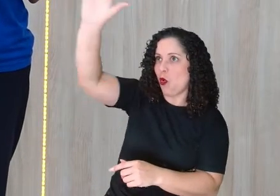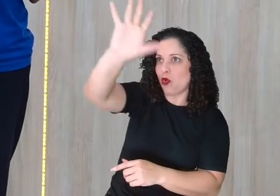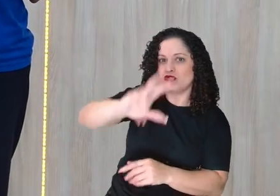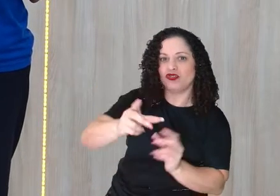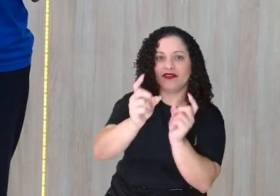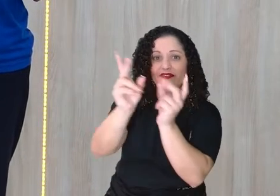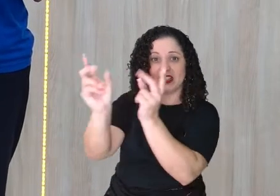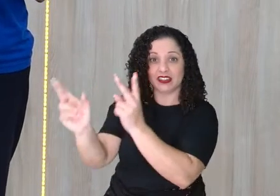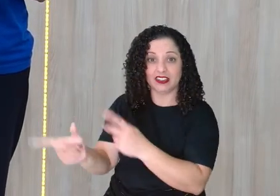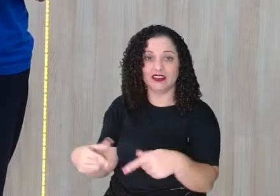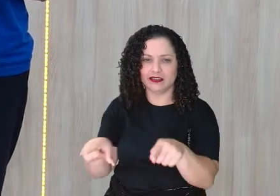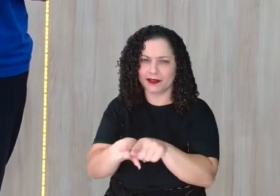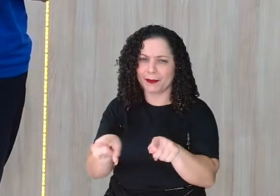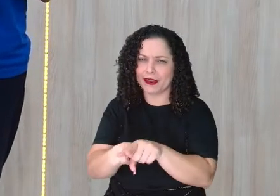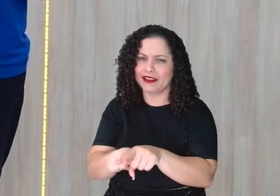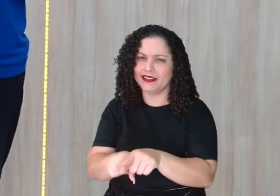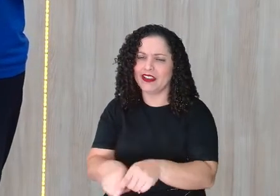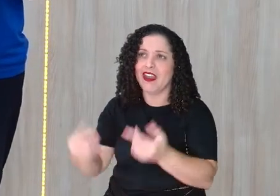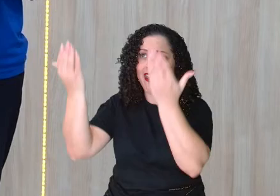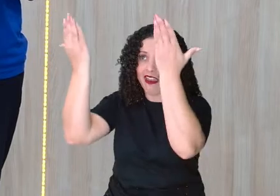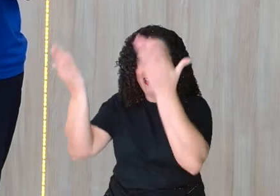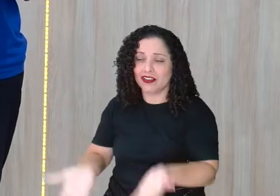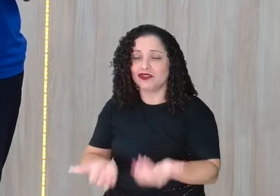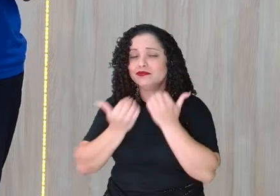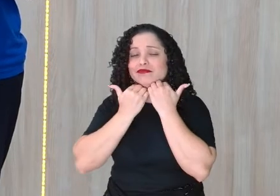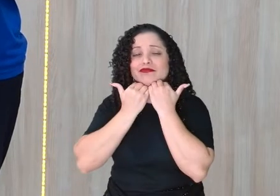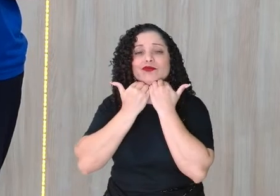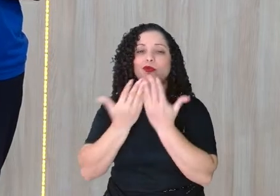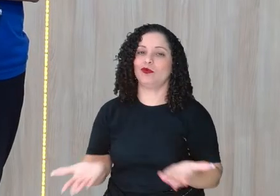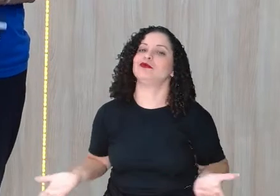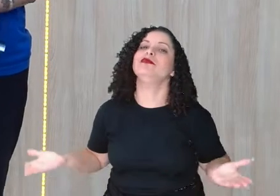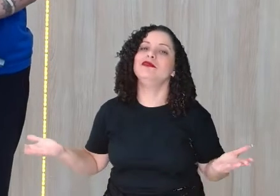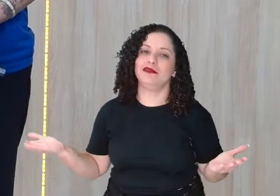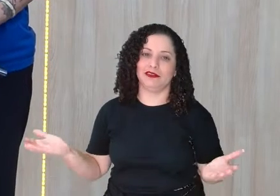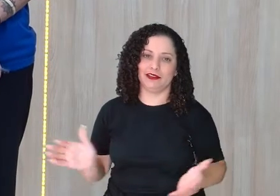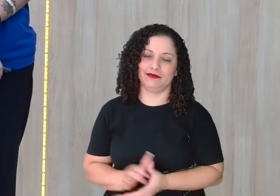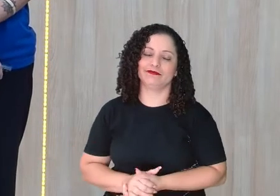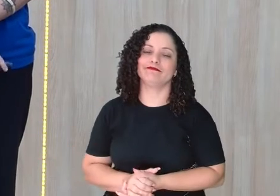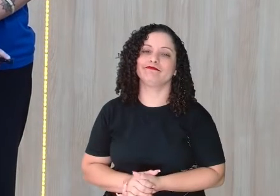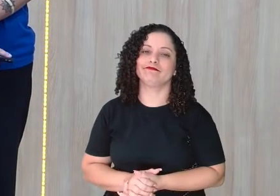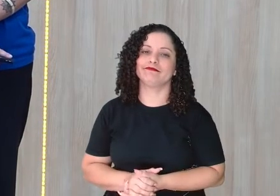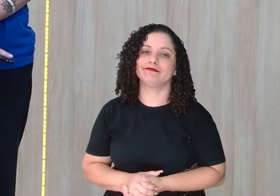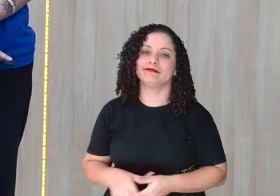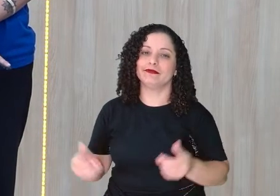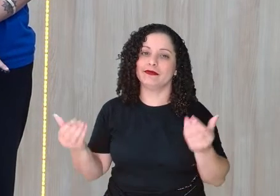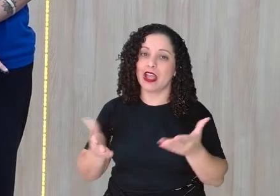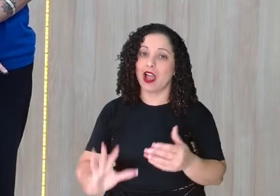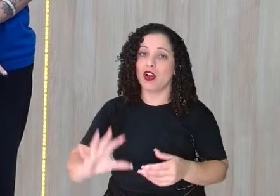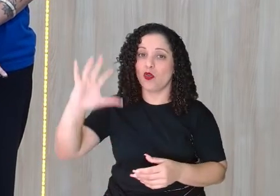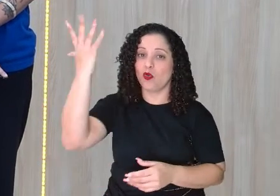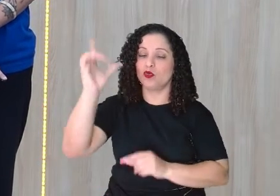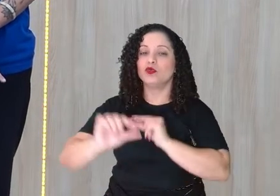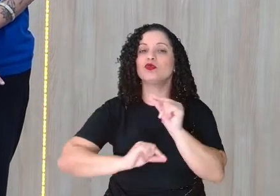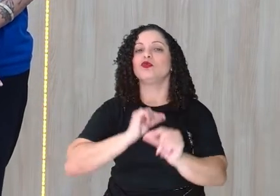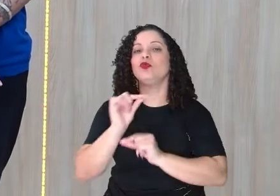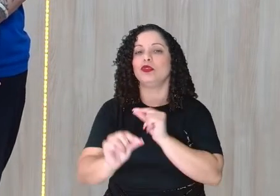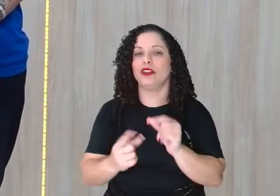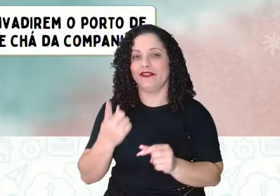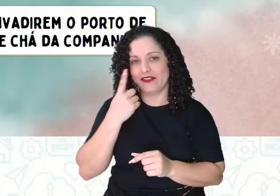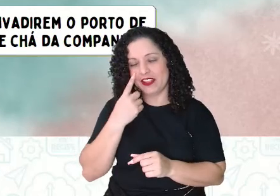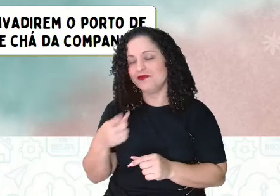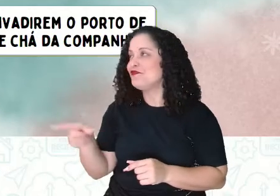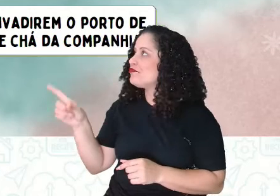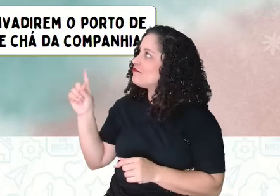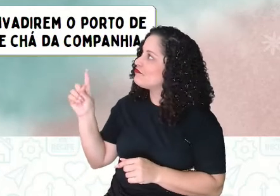esse produto, se manter desse jeito, né? E aí, ocorreu um evento, olhem aí,